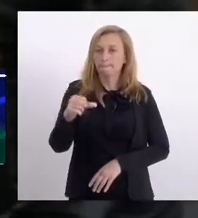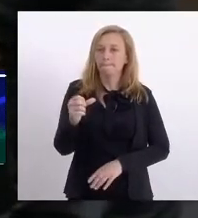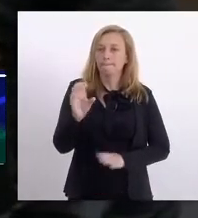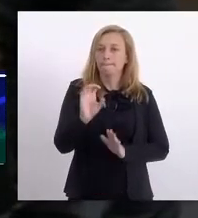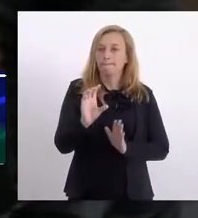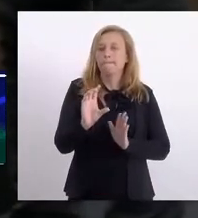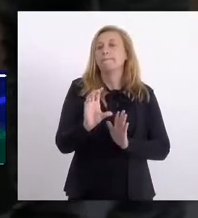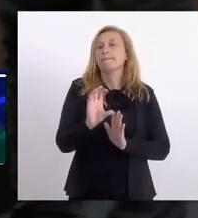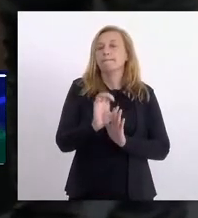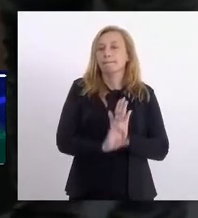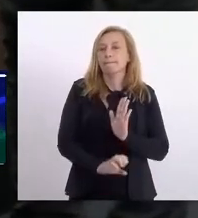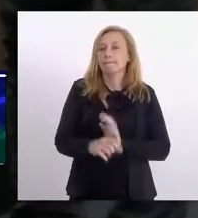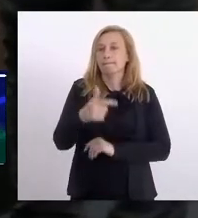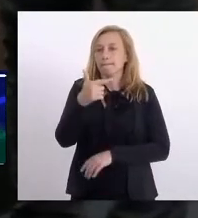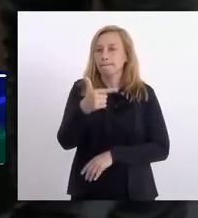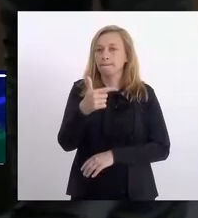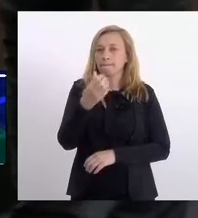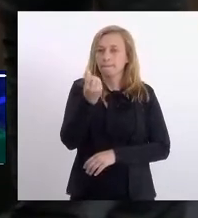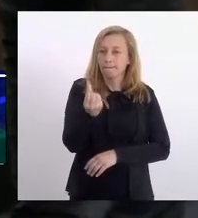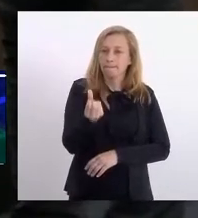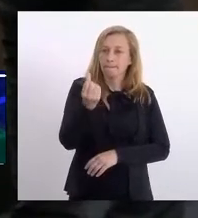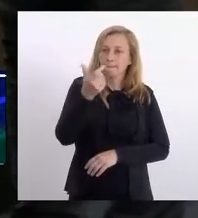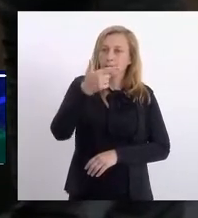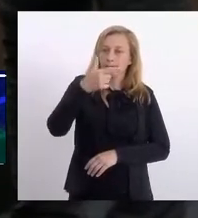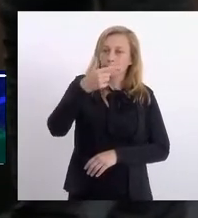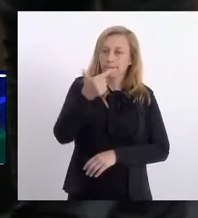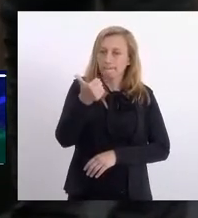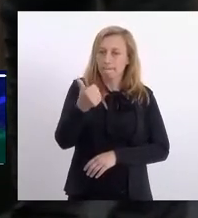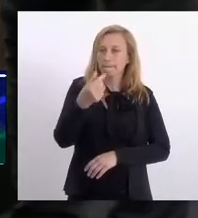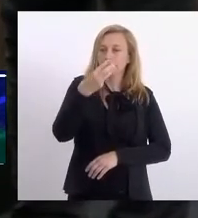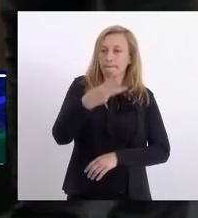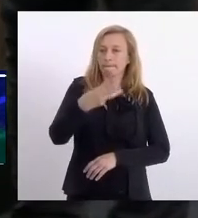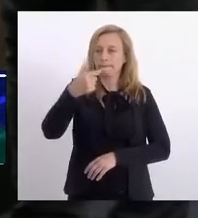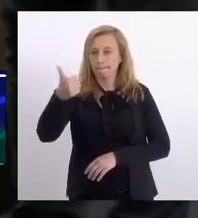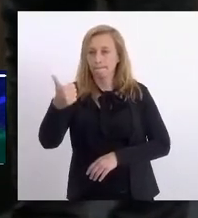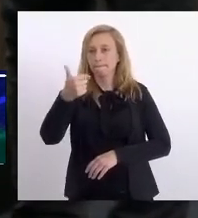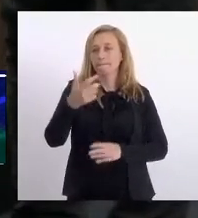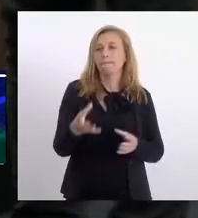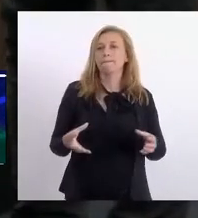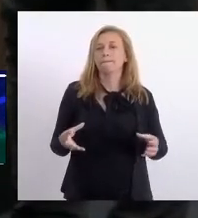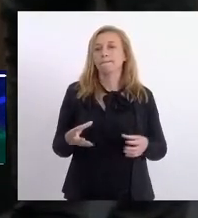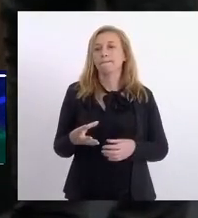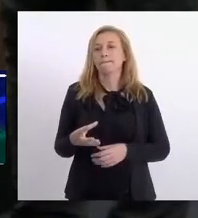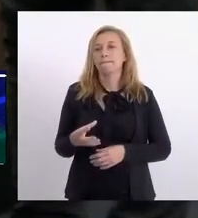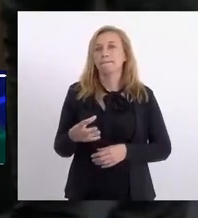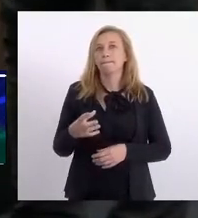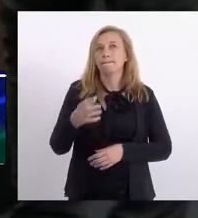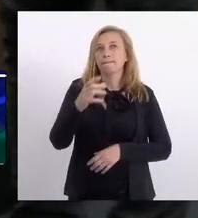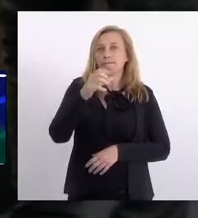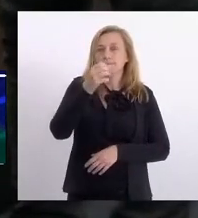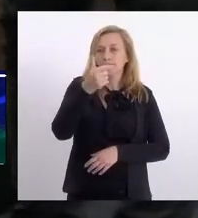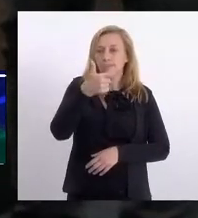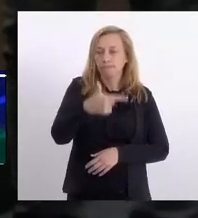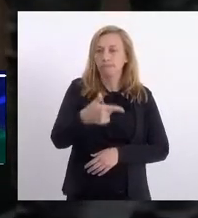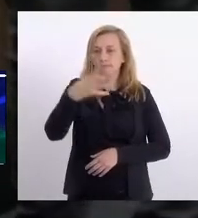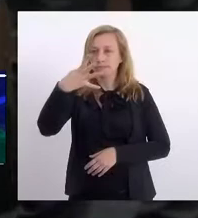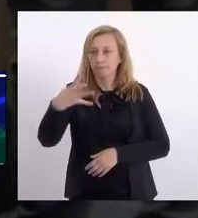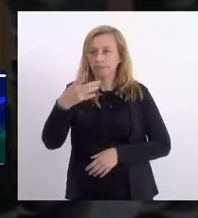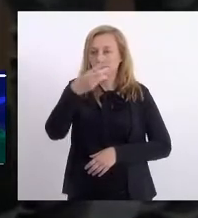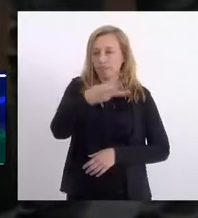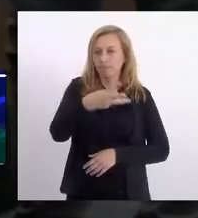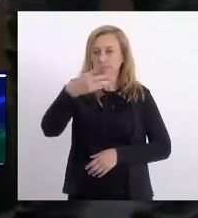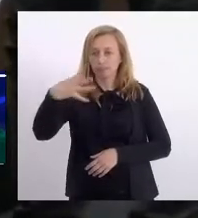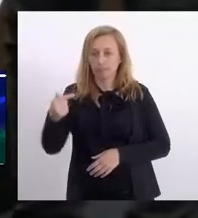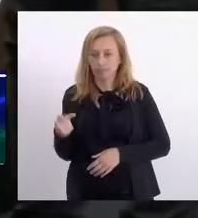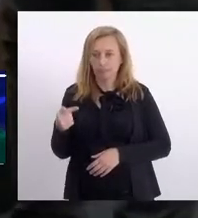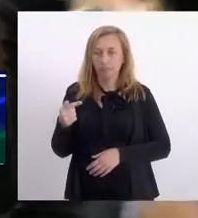Comissão de Servidores, números 6, 12 e 33 pela emenda 6 da Comissão de Servidores, números 24 e 37 pela emenda 7